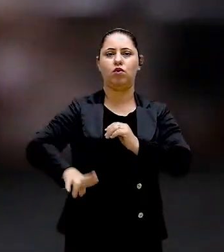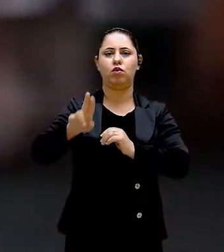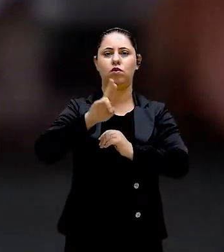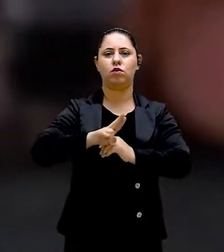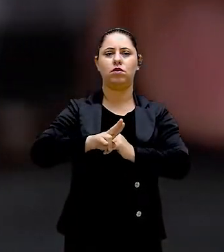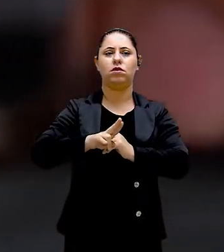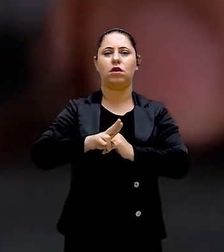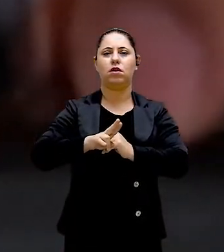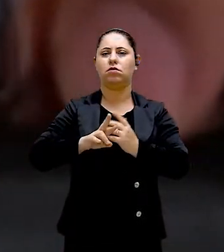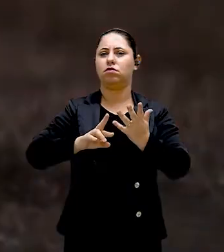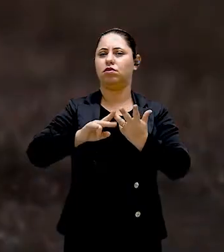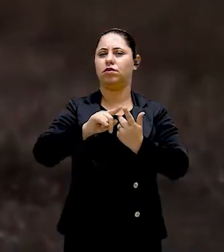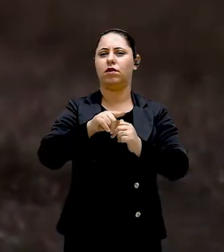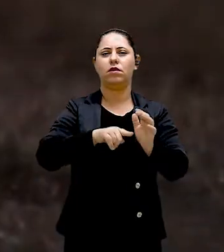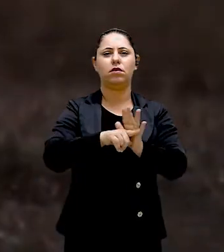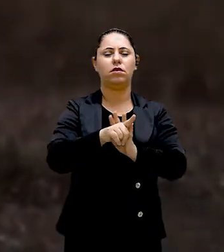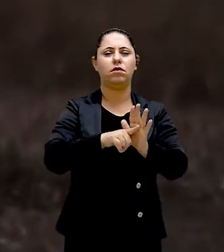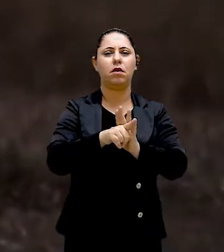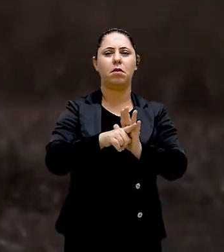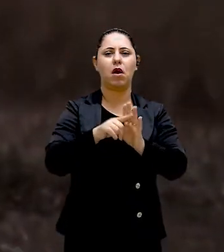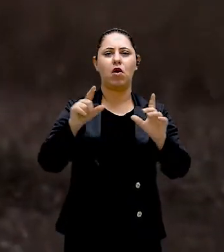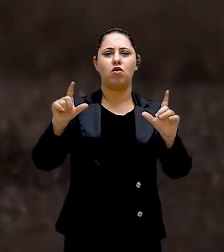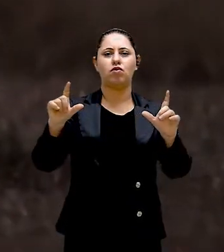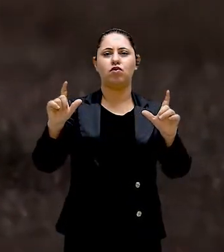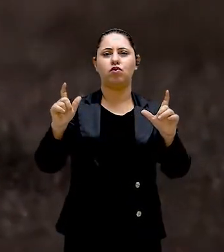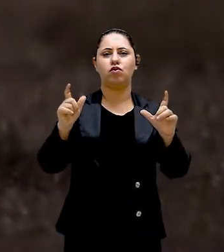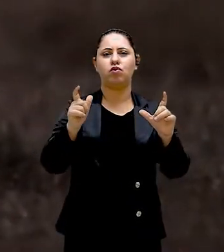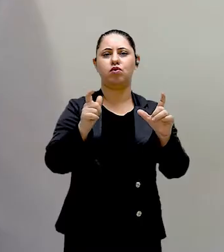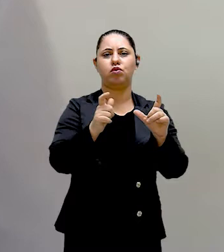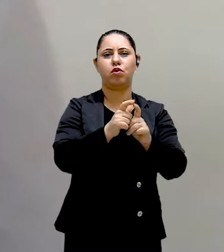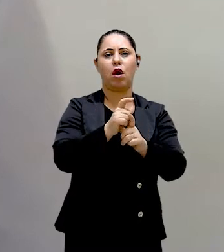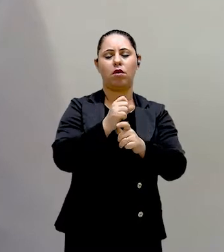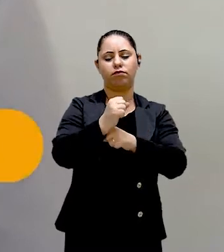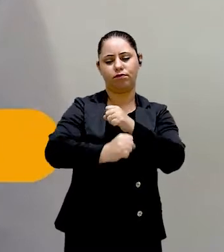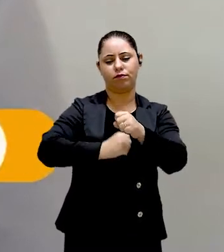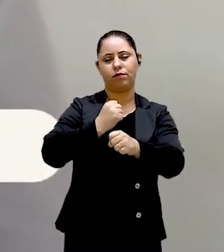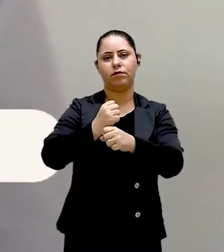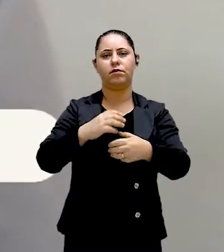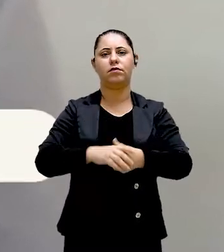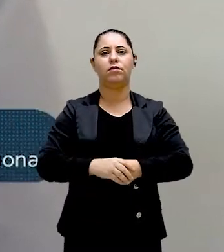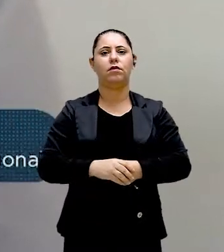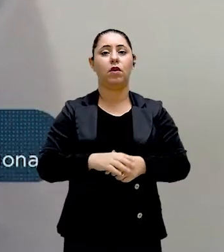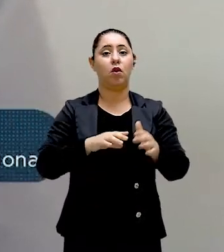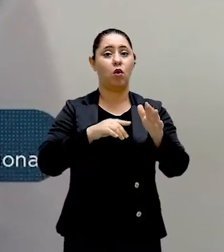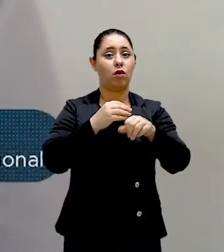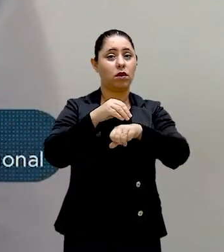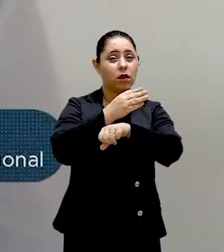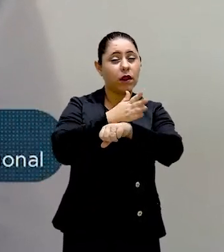pesquisas está caindo ano após ano. Os testes que são feitos em animais